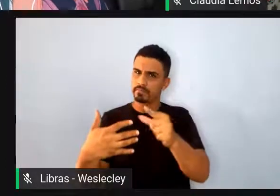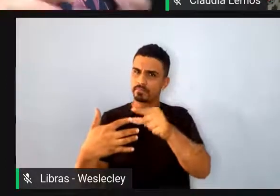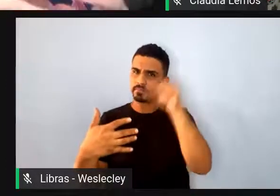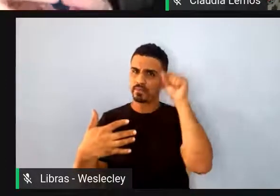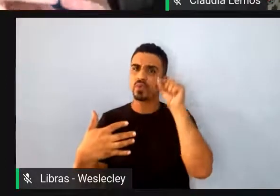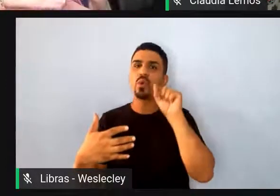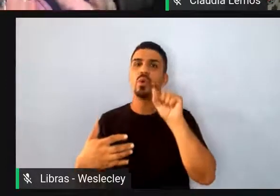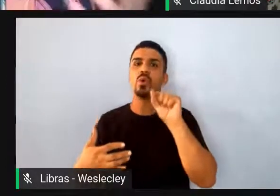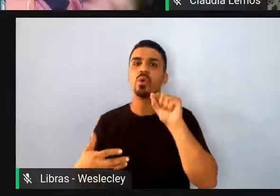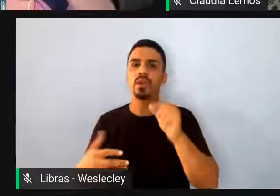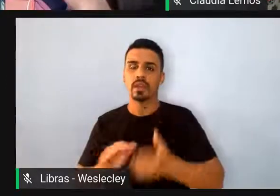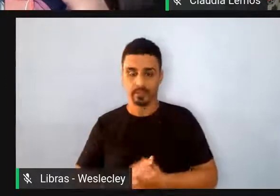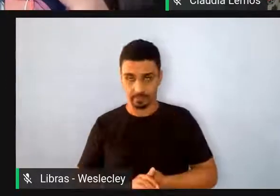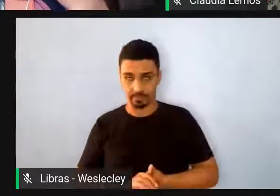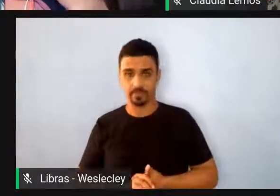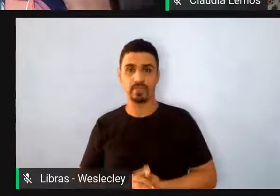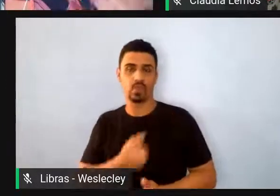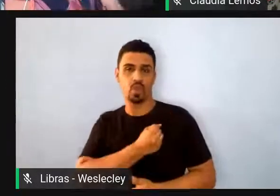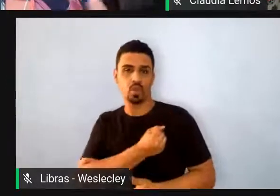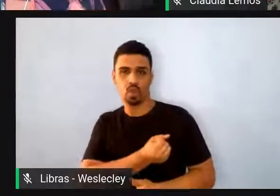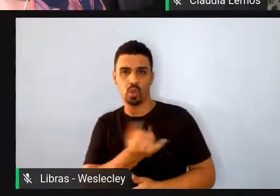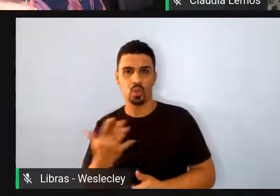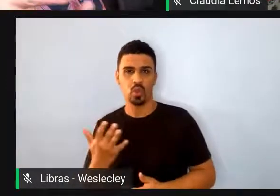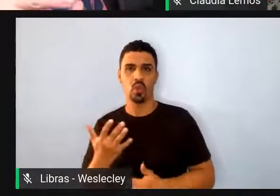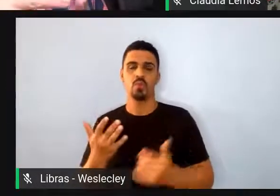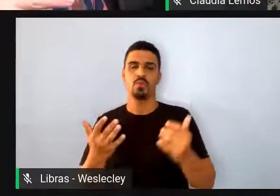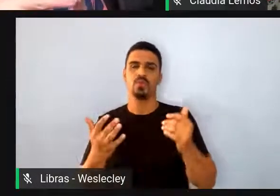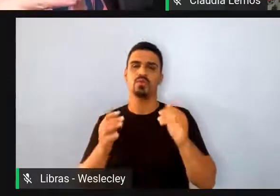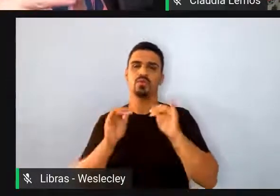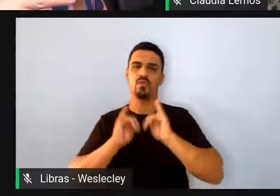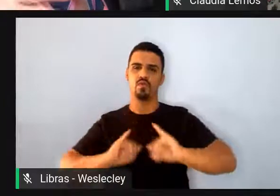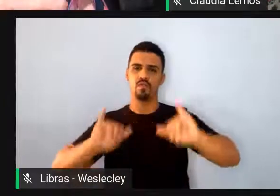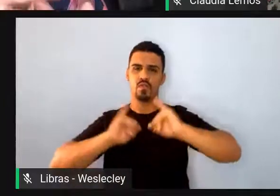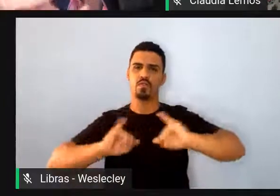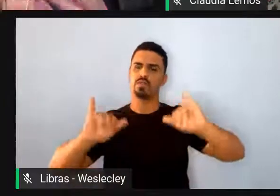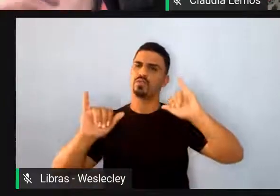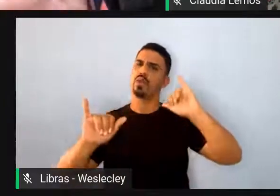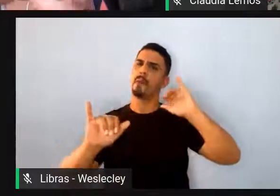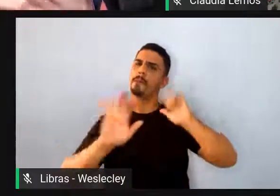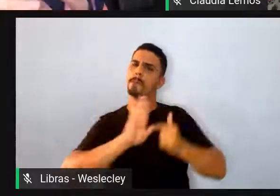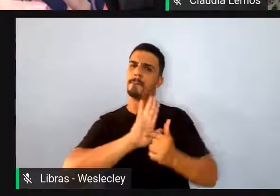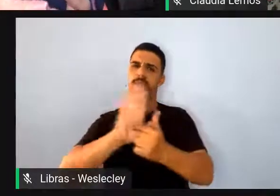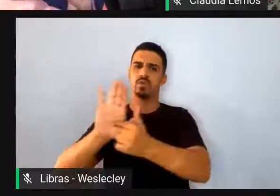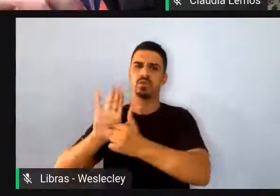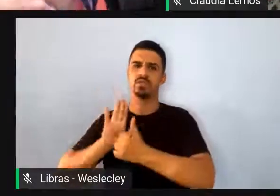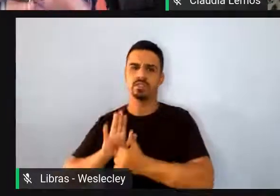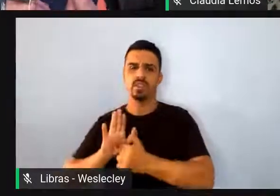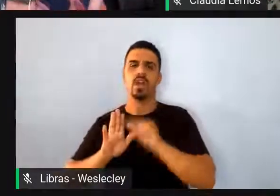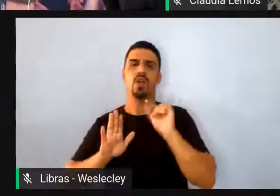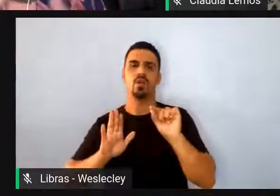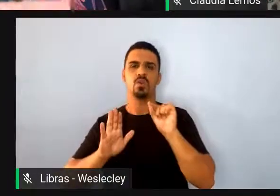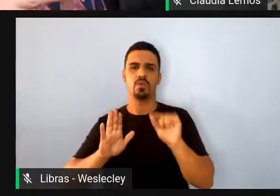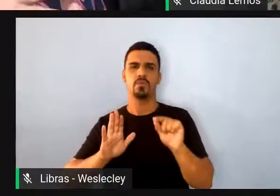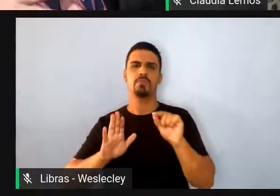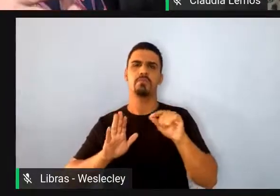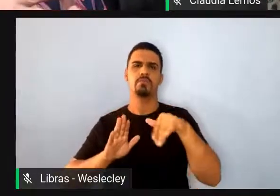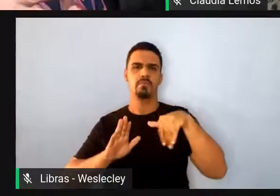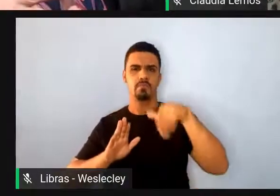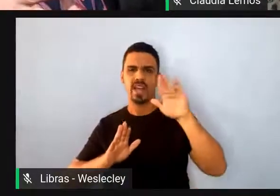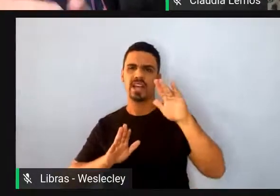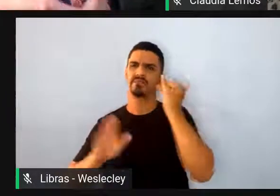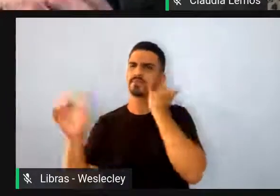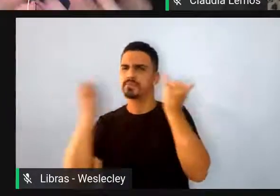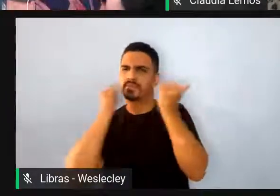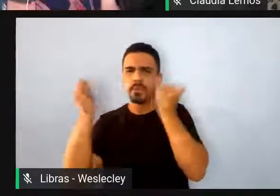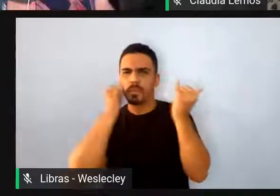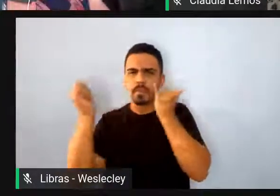que os números, né, os dados, eles revelaram que conforme quanto mais informação